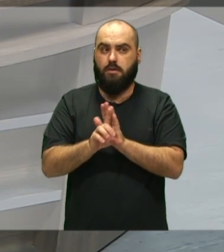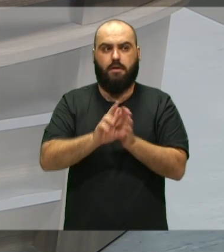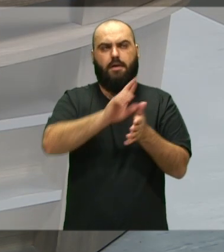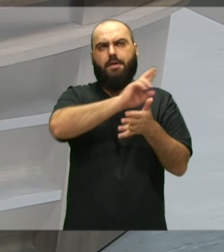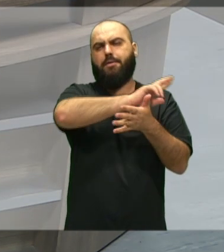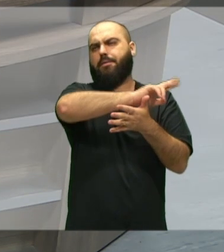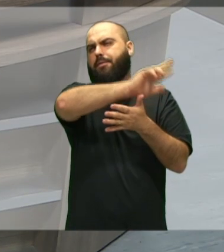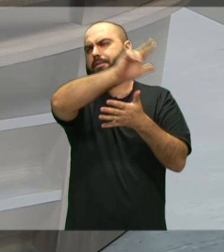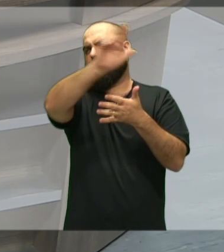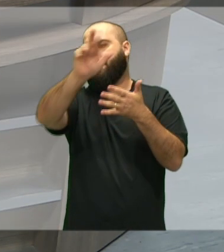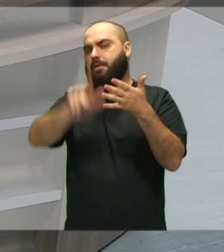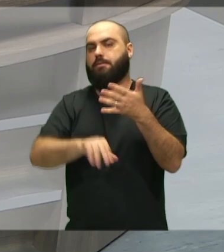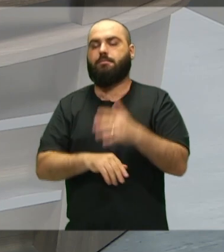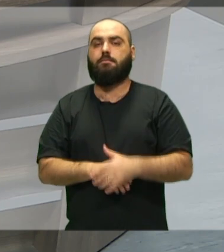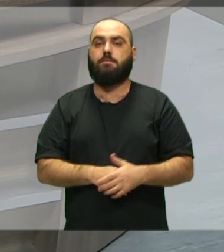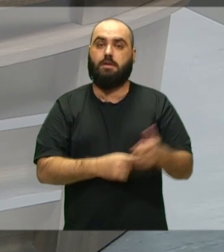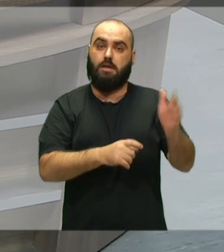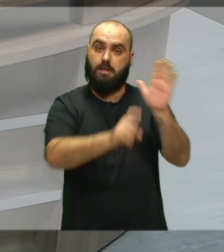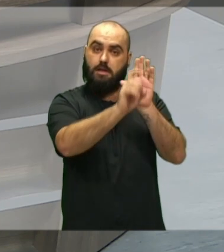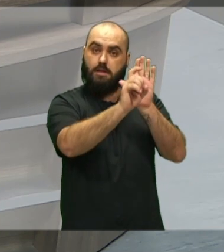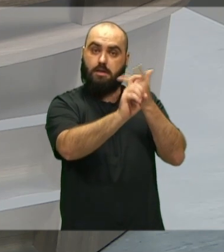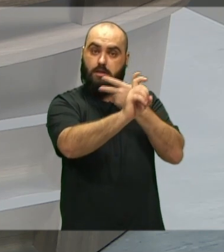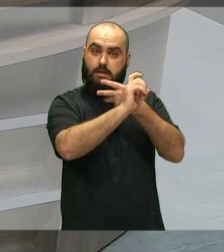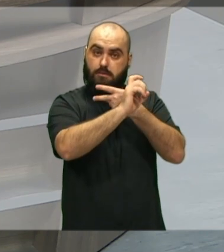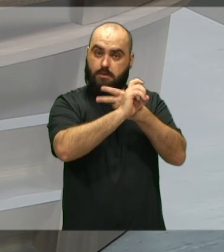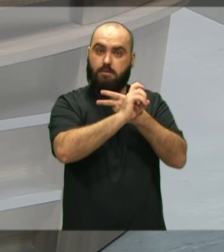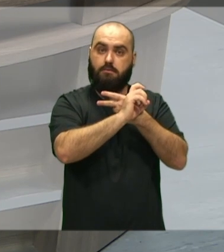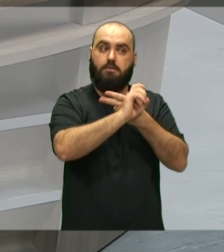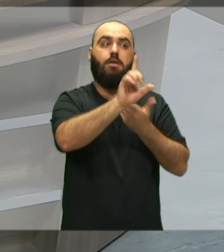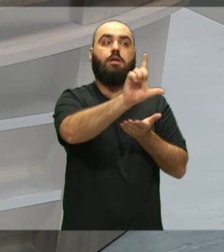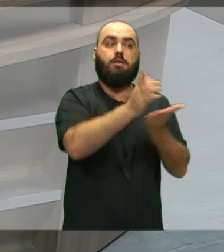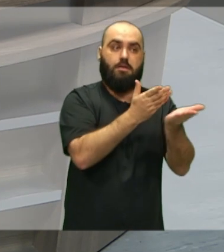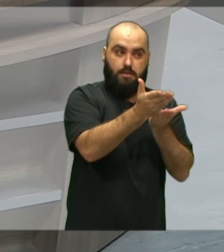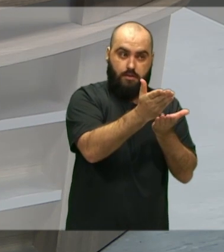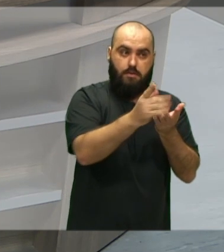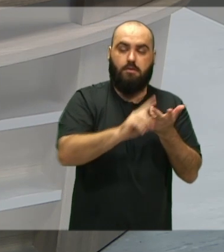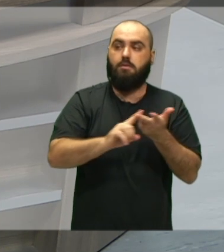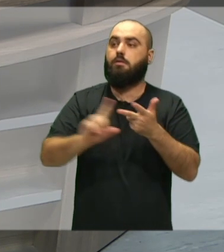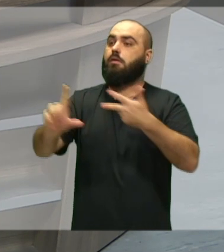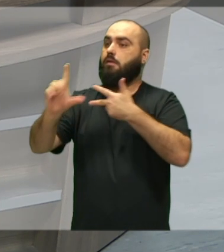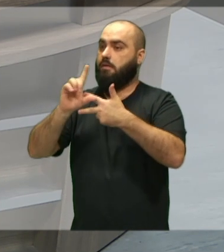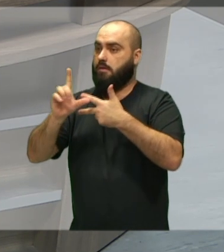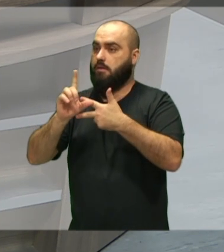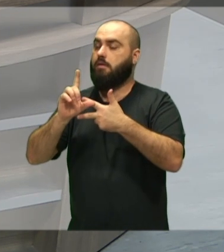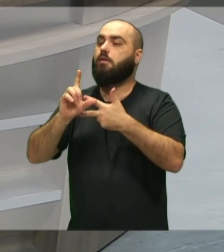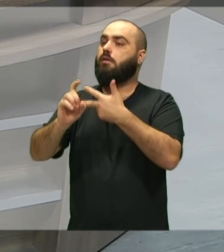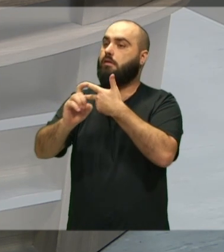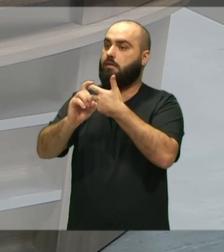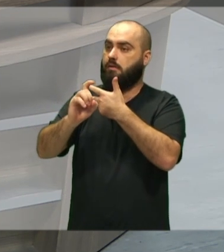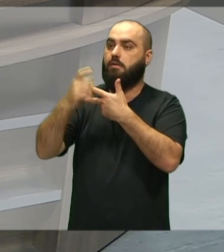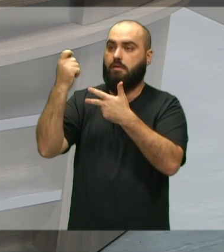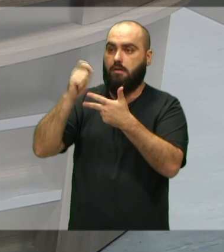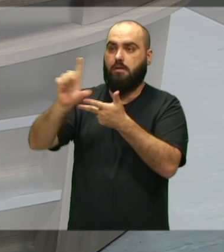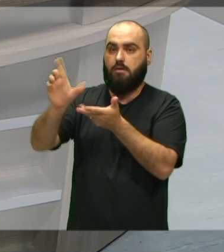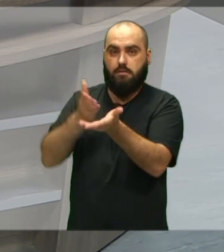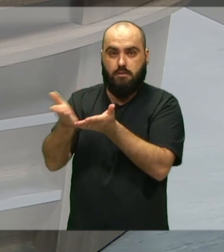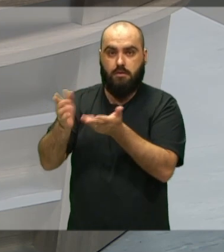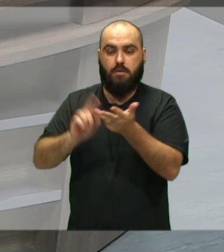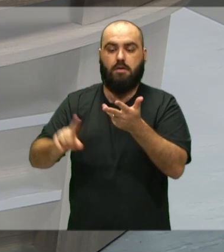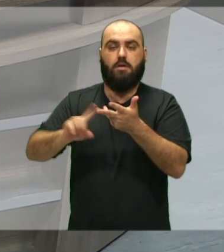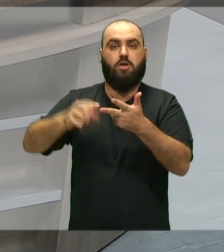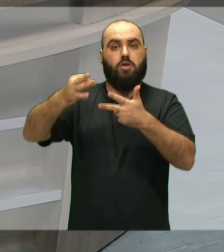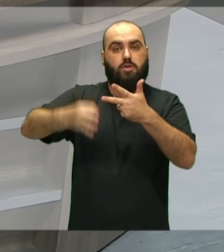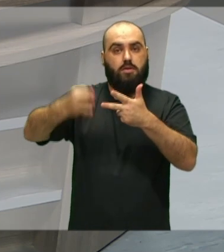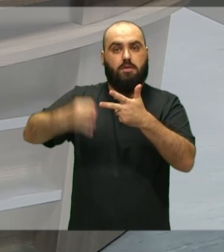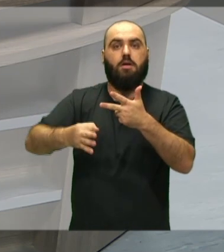poderes. Então, o Poder Executivo tem que licitar, o Poder Legislativo tem que licitar, o Poder Judiciário tem que